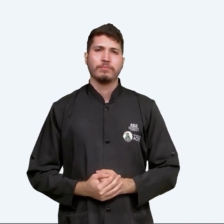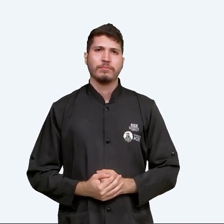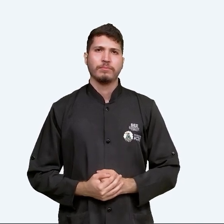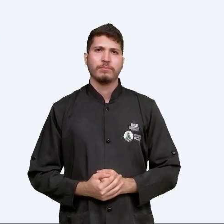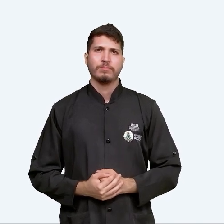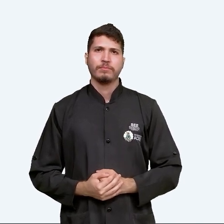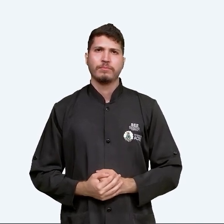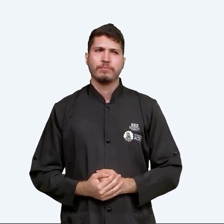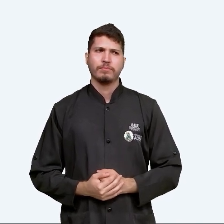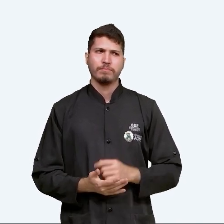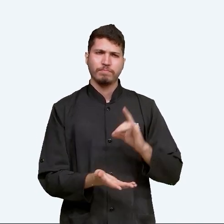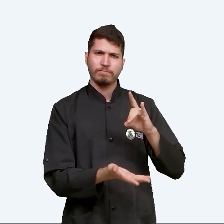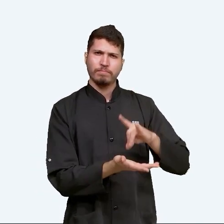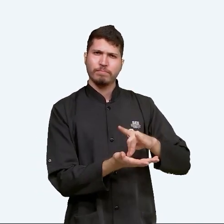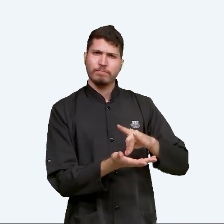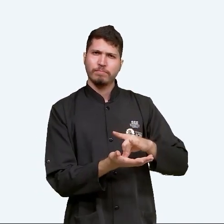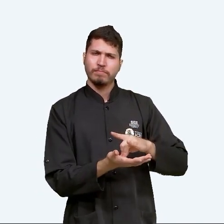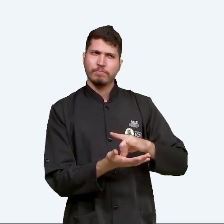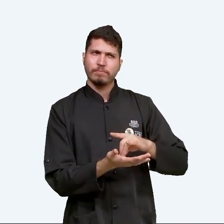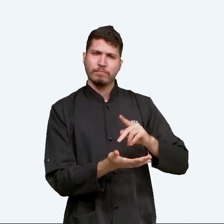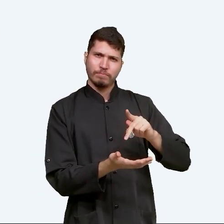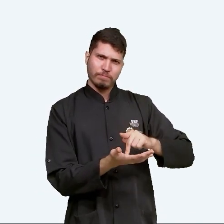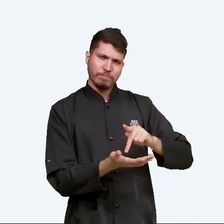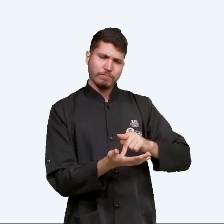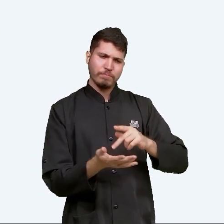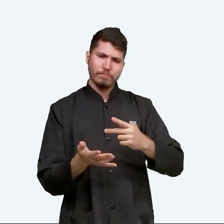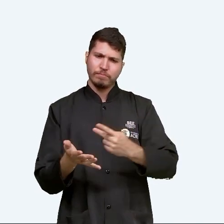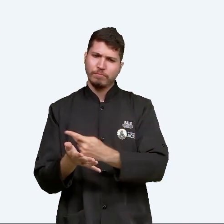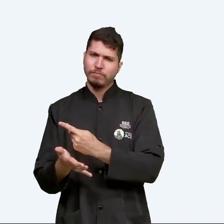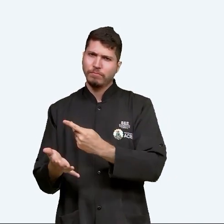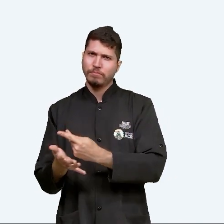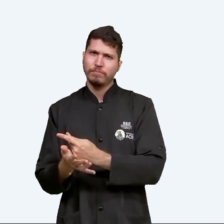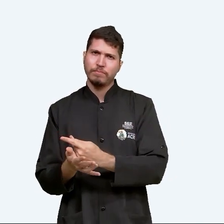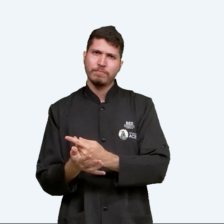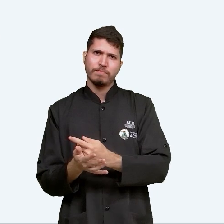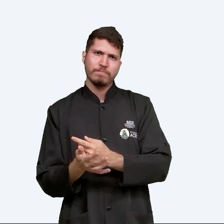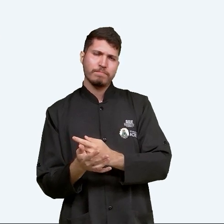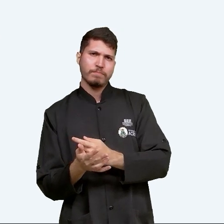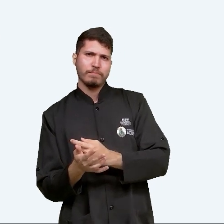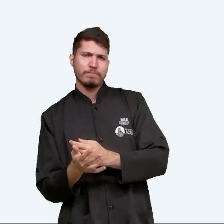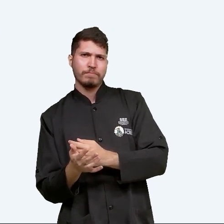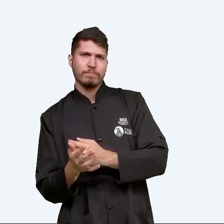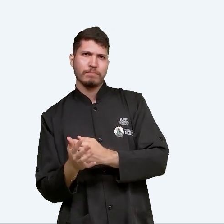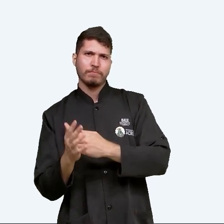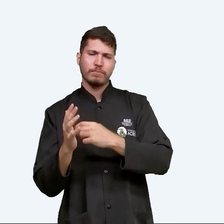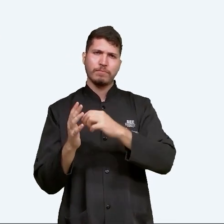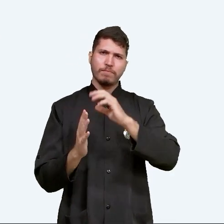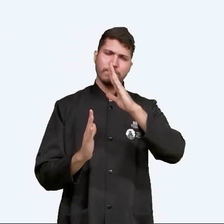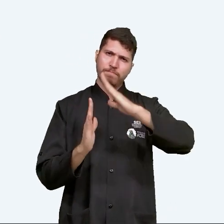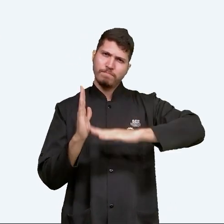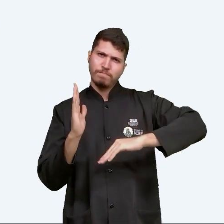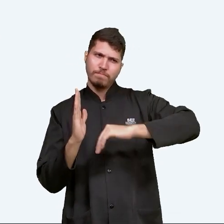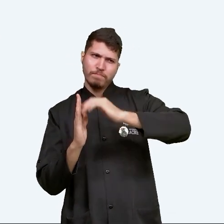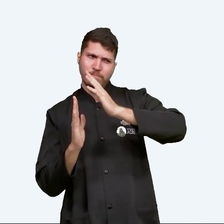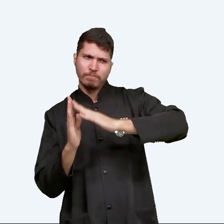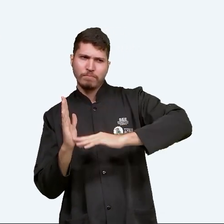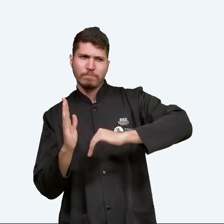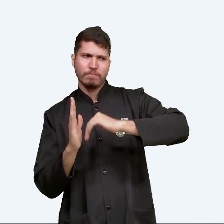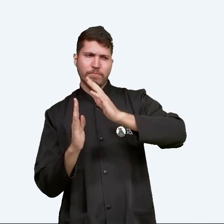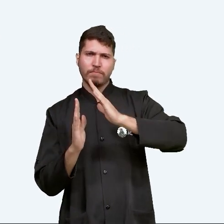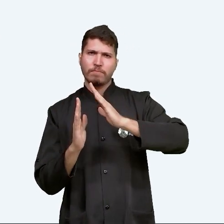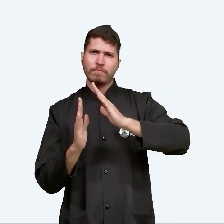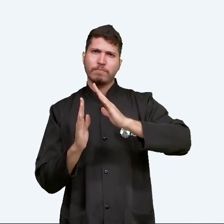É verdadeiro ou falso, tá? Sobre pinturas rupestres. As pinturas rupestres da pré-história